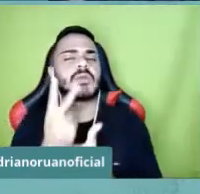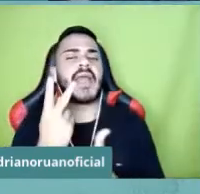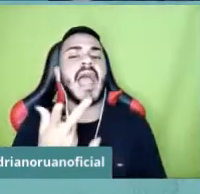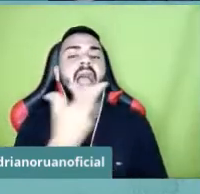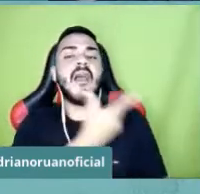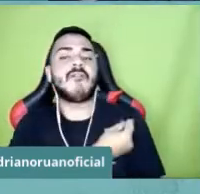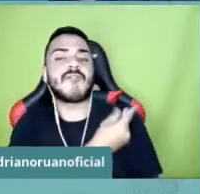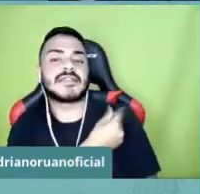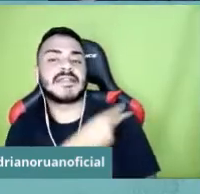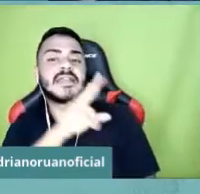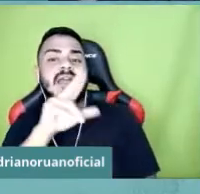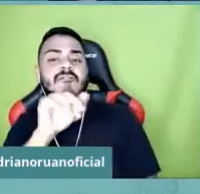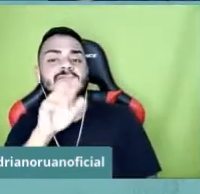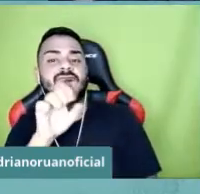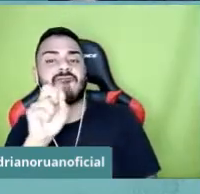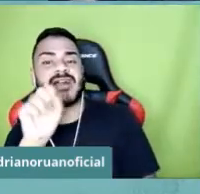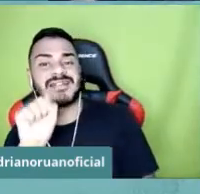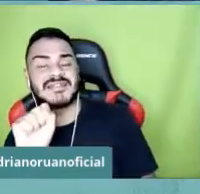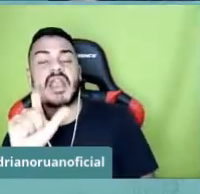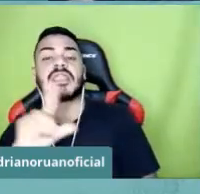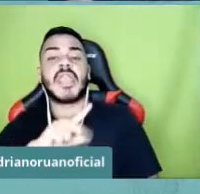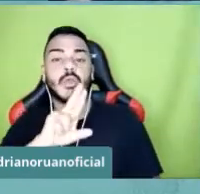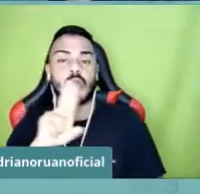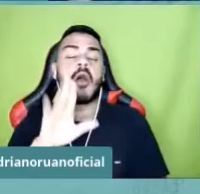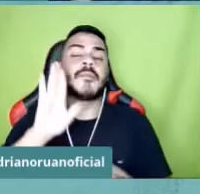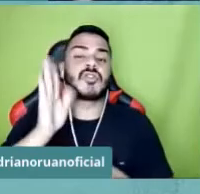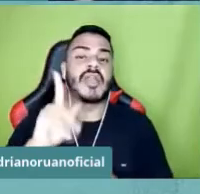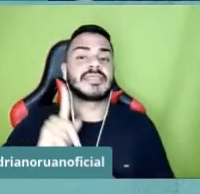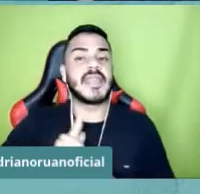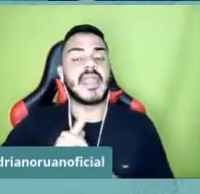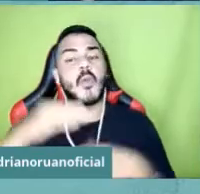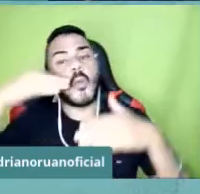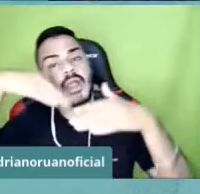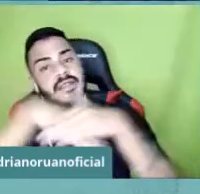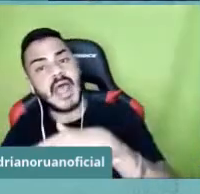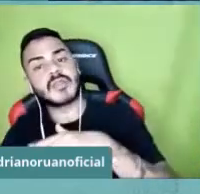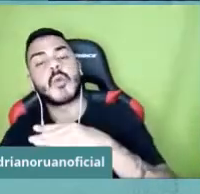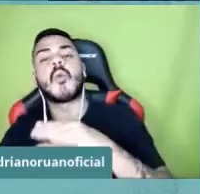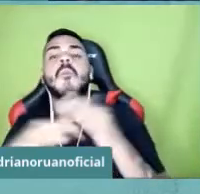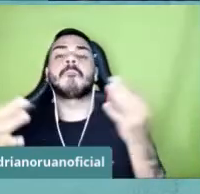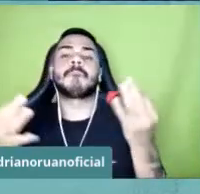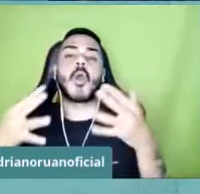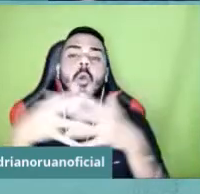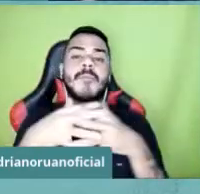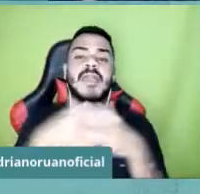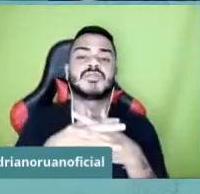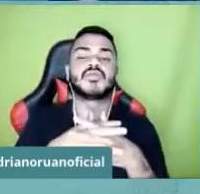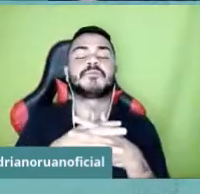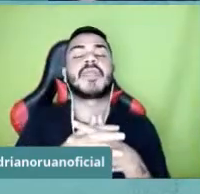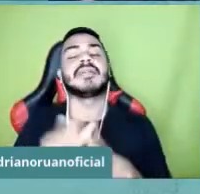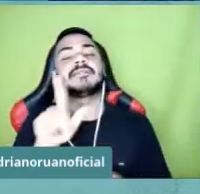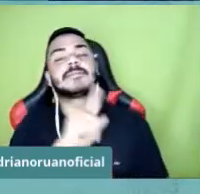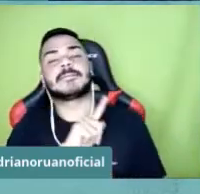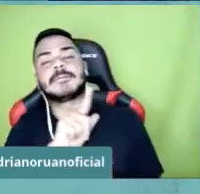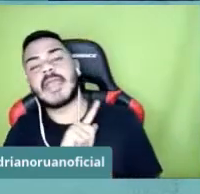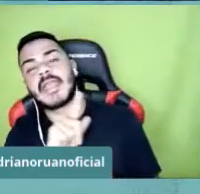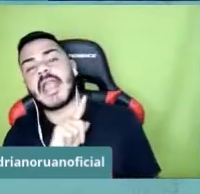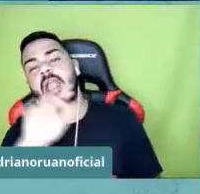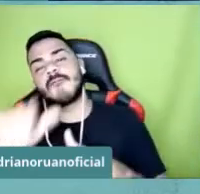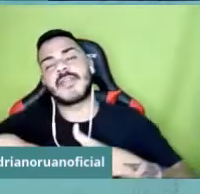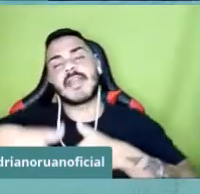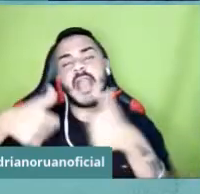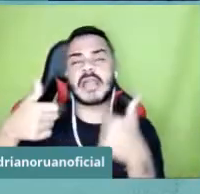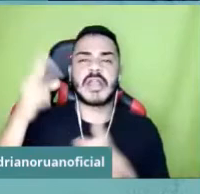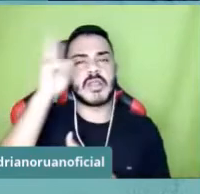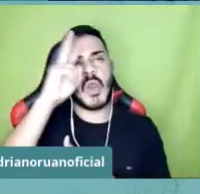vacina da Pfizer tem lá, por exemplo, a gente sabe que ela tem um armazenamento mais complexo, Então, ela tem lá a sua eficácia, não lembro agora